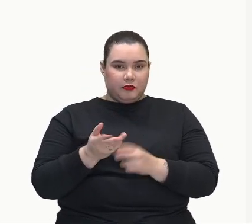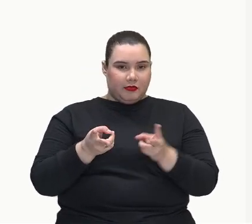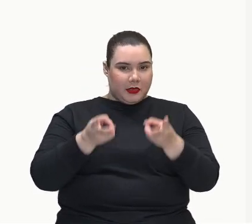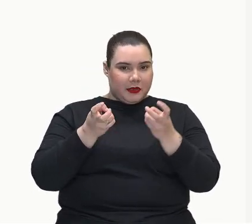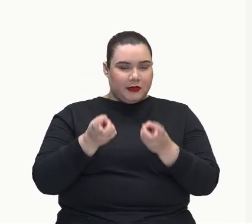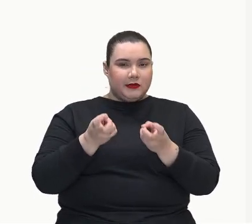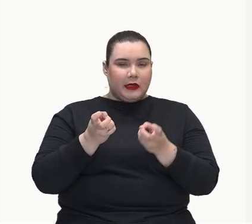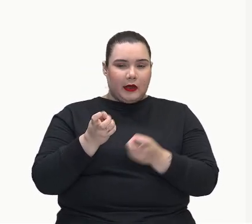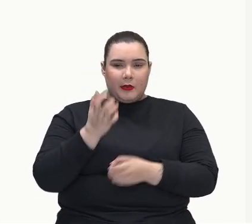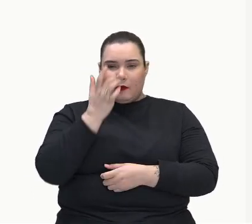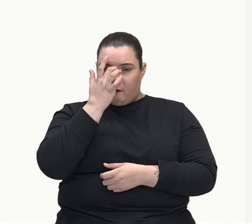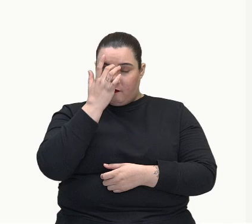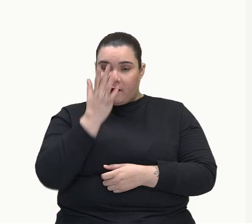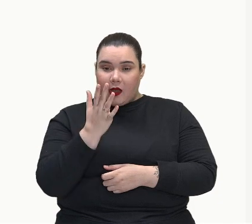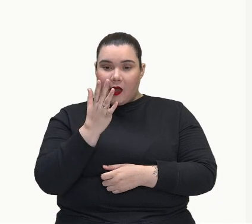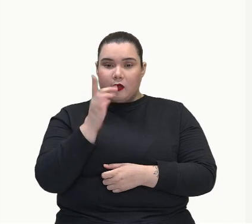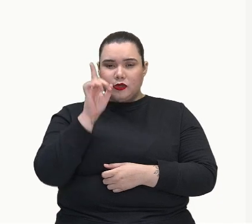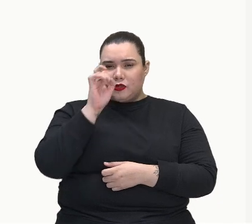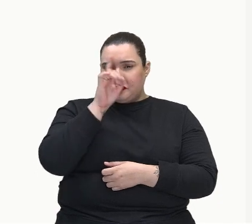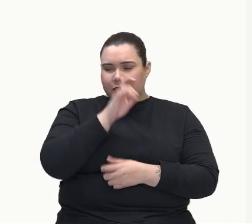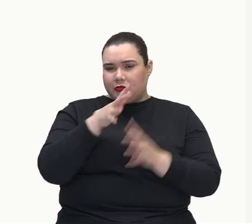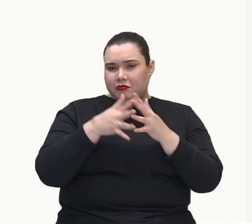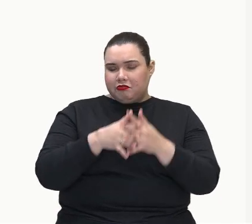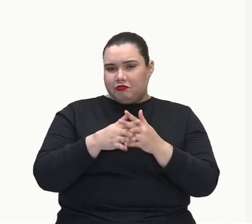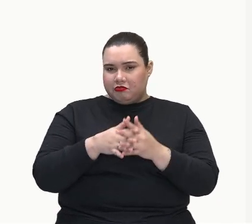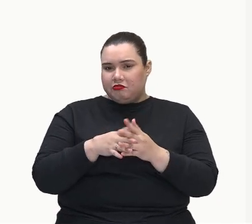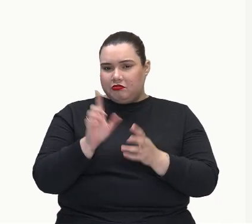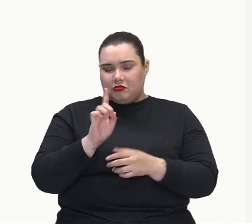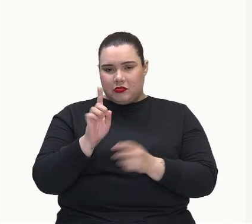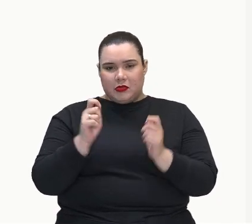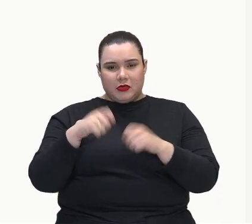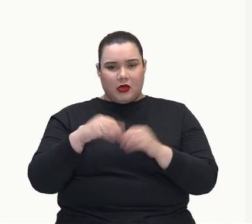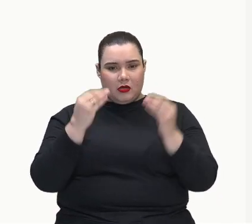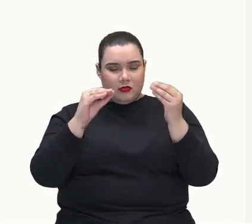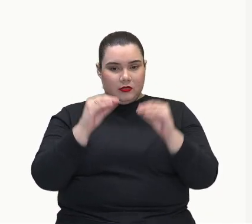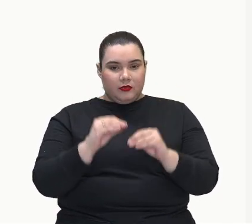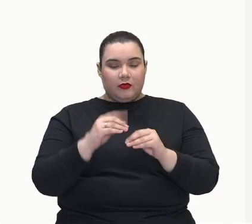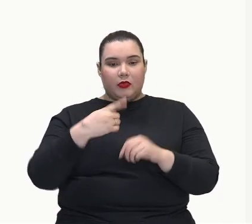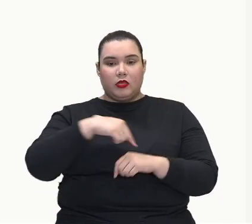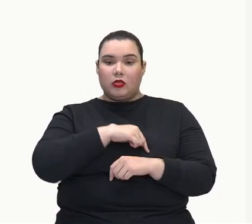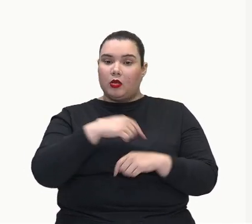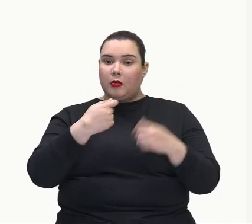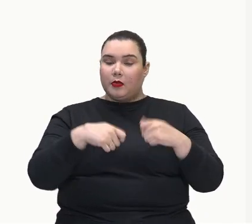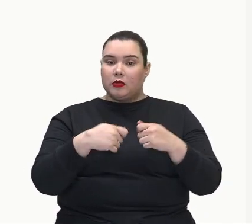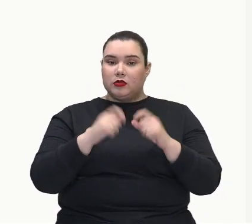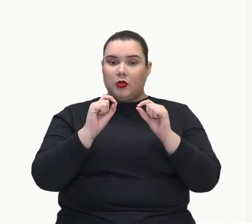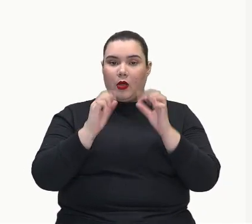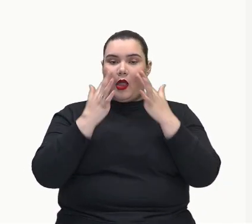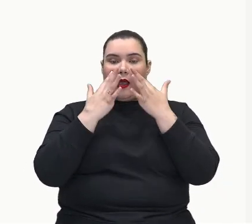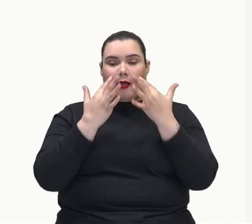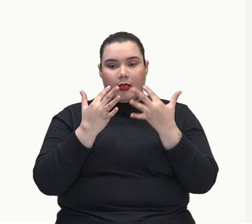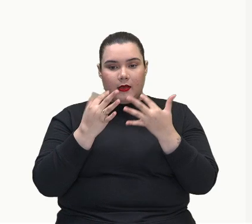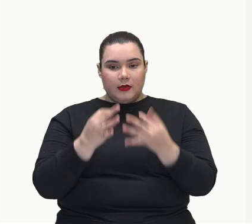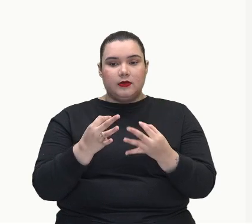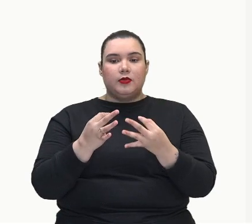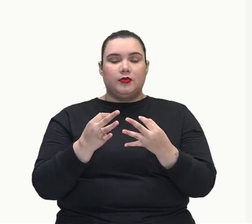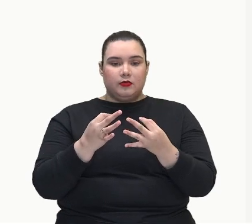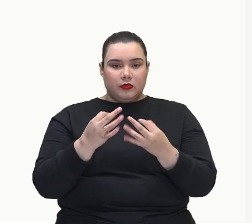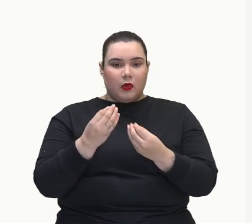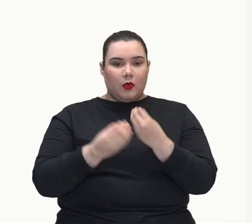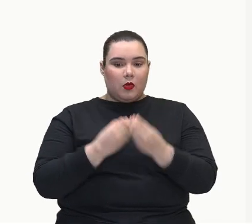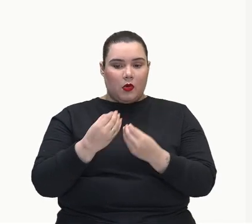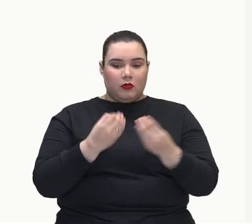tanto trabalho, não foi difícil realizar os cálculos, a gente precisa apenas ter atenção aqui na hora